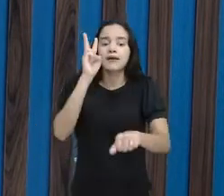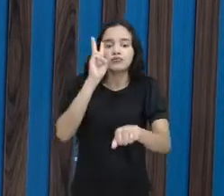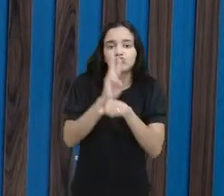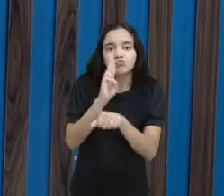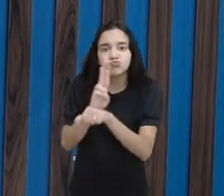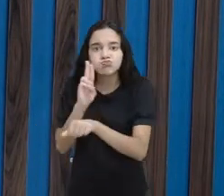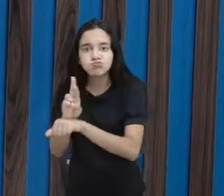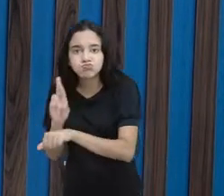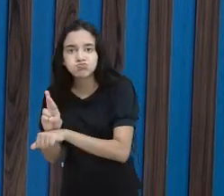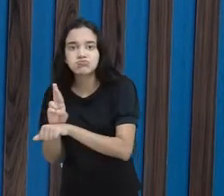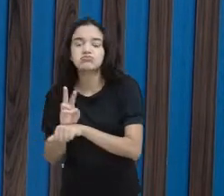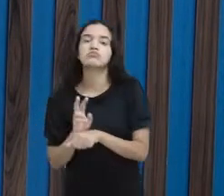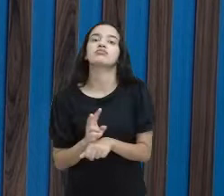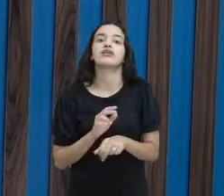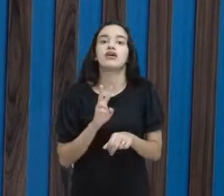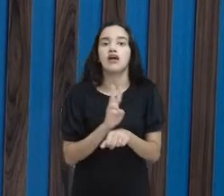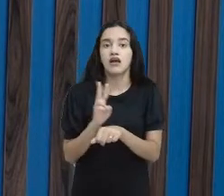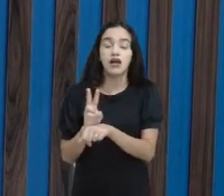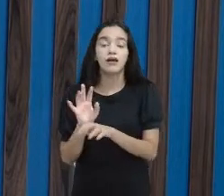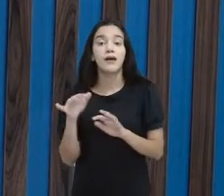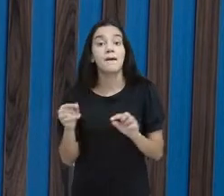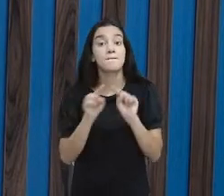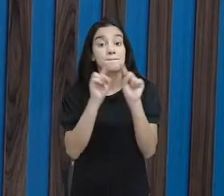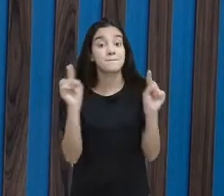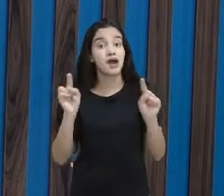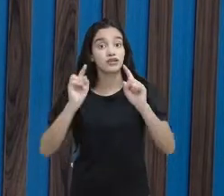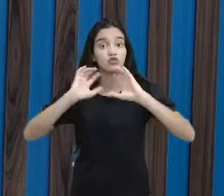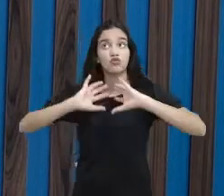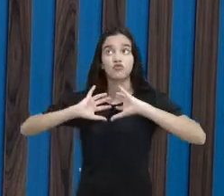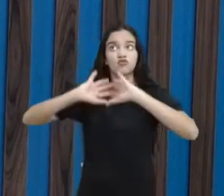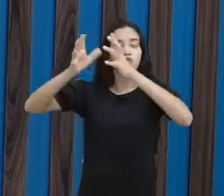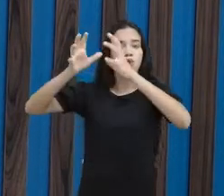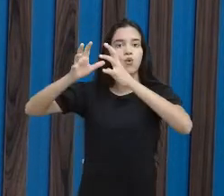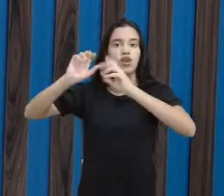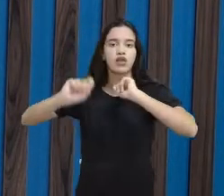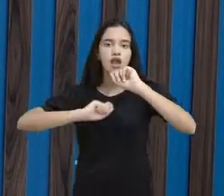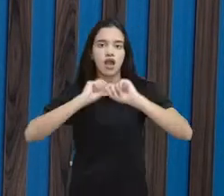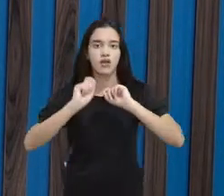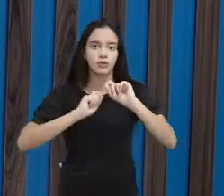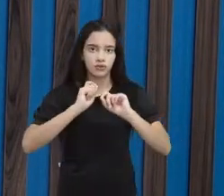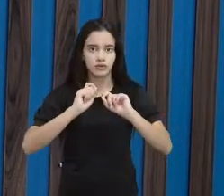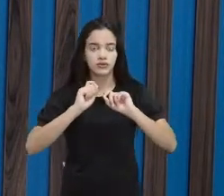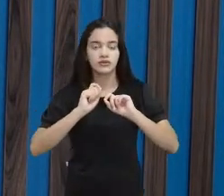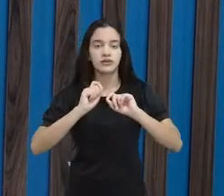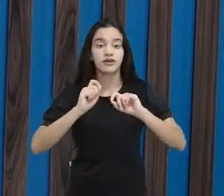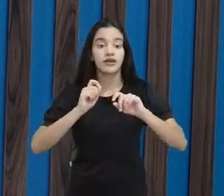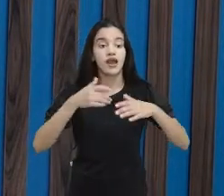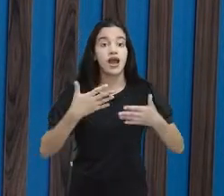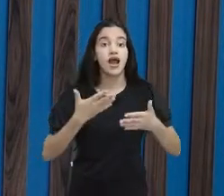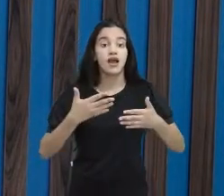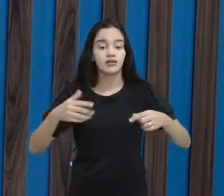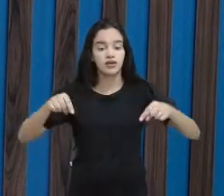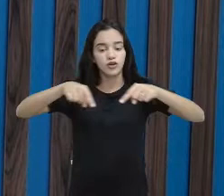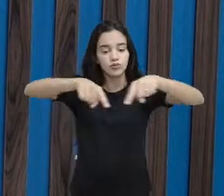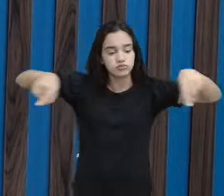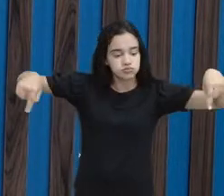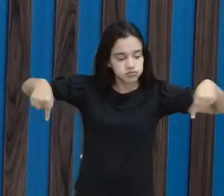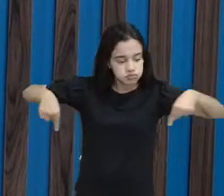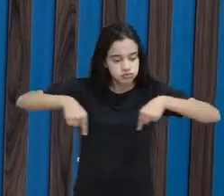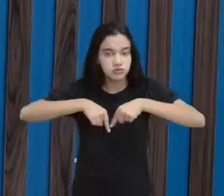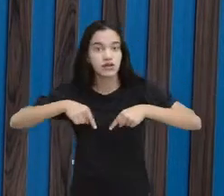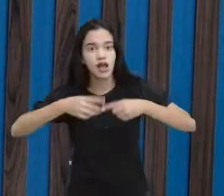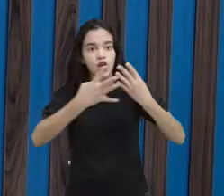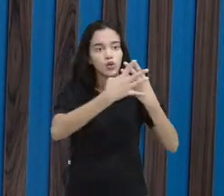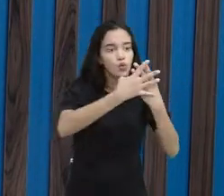No vôlei, por exemplo, que é um conteúdo que a gente já viu aqui, a rede, ela divide a quadra, né, para que